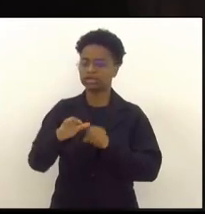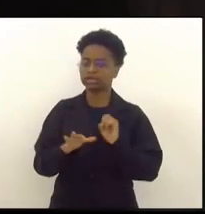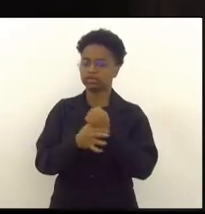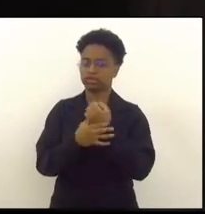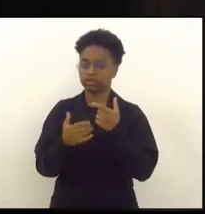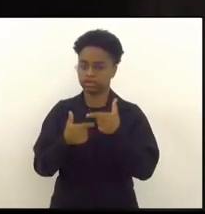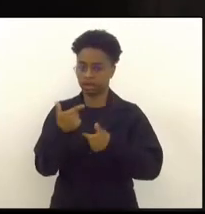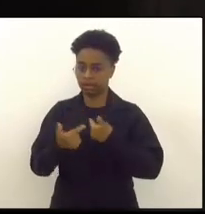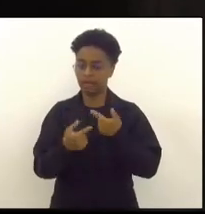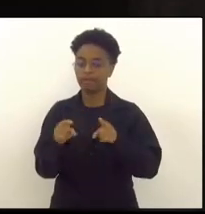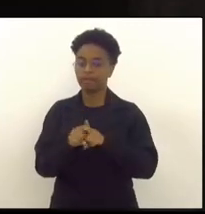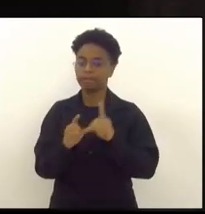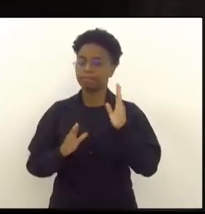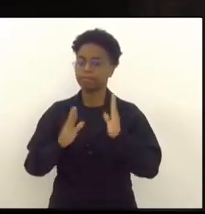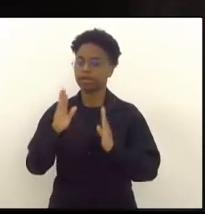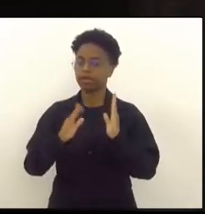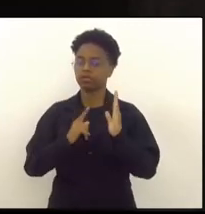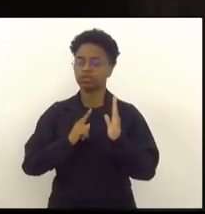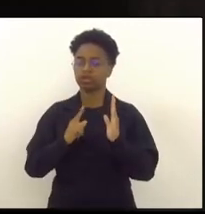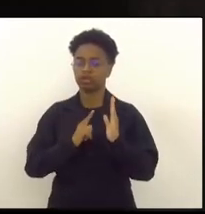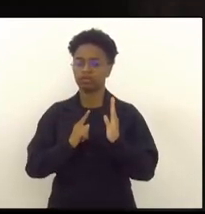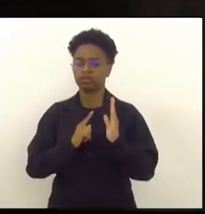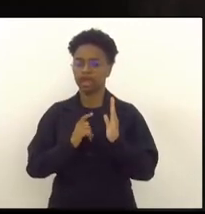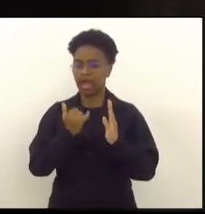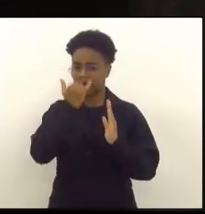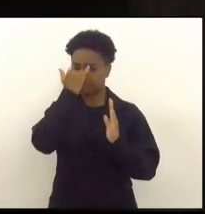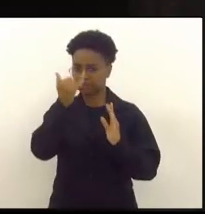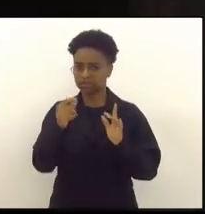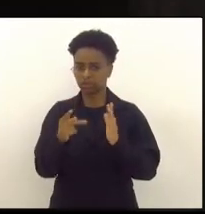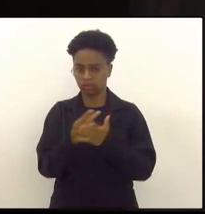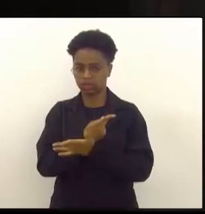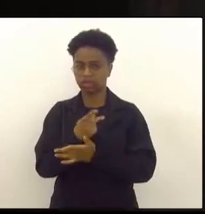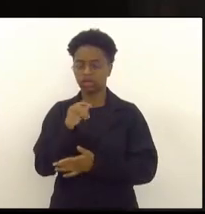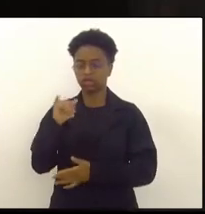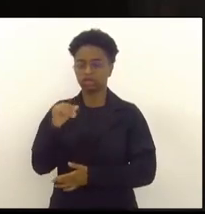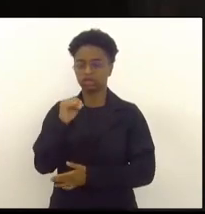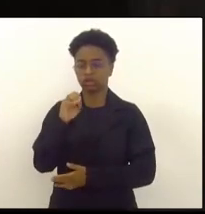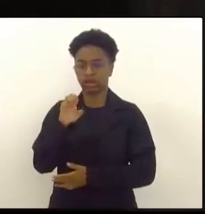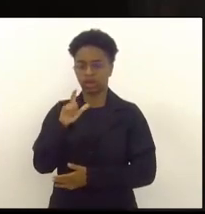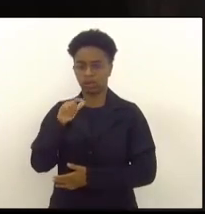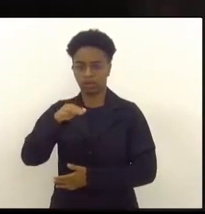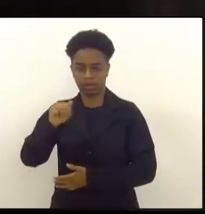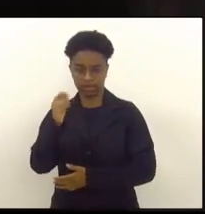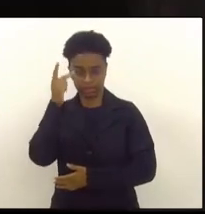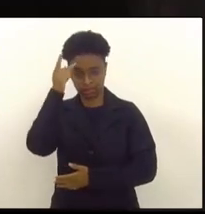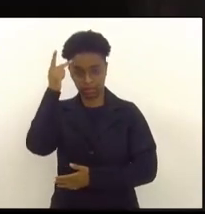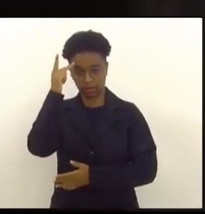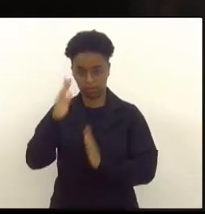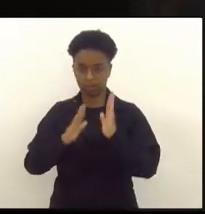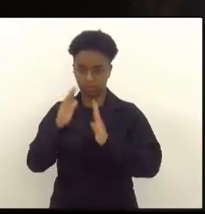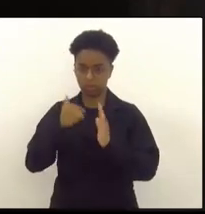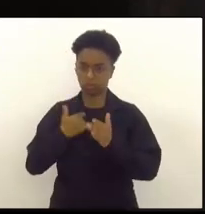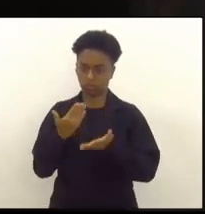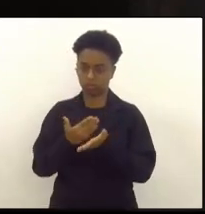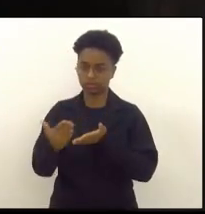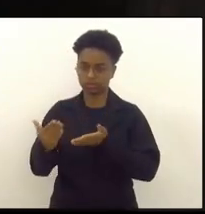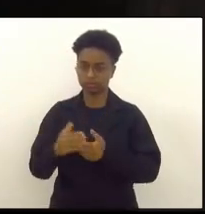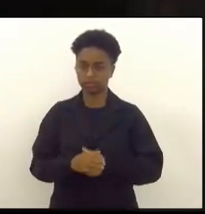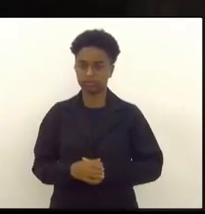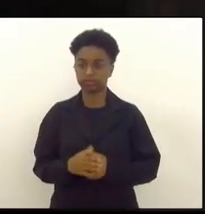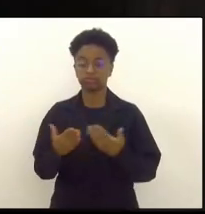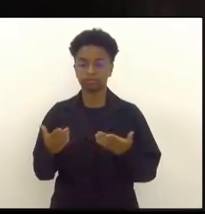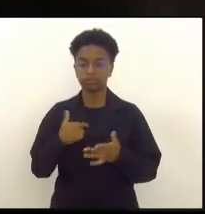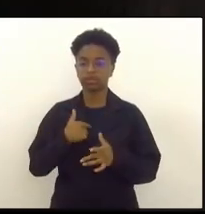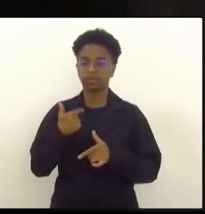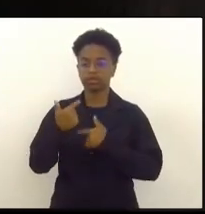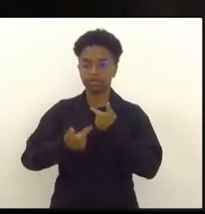na época que teve aquele acidente do Joelma lá em São Paulo, foi naquela época ali que eu comecei. Aí comecei a